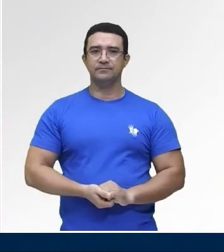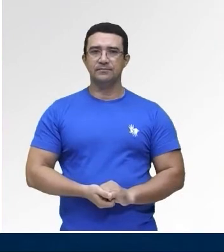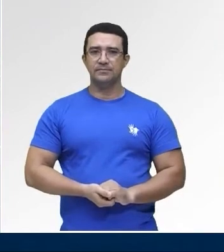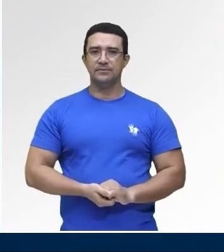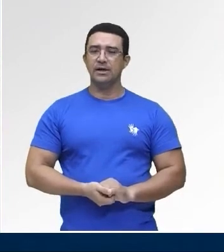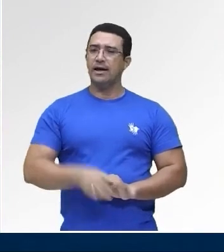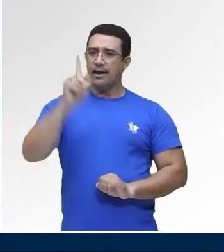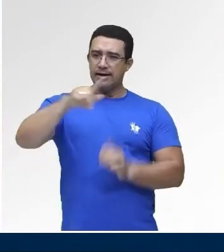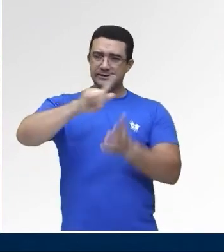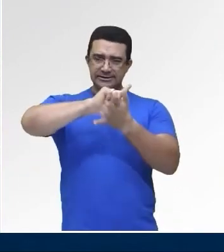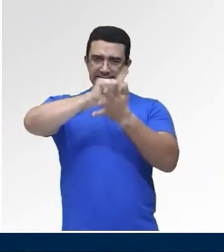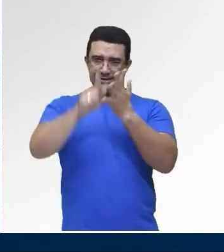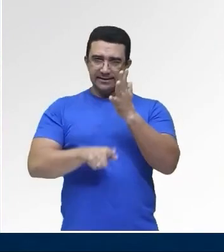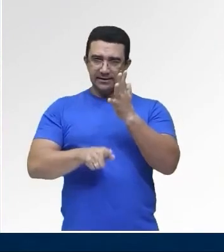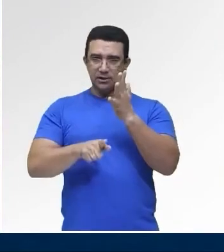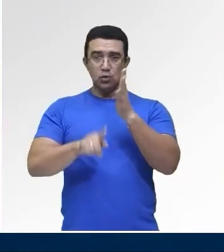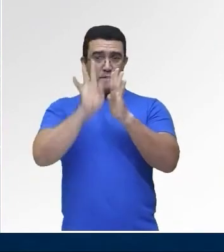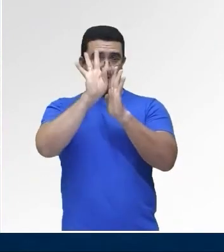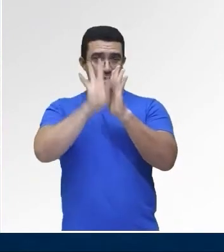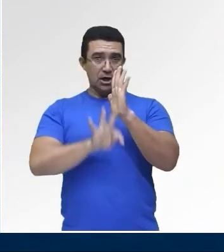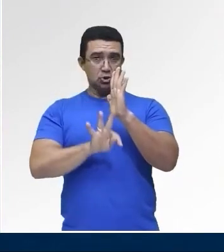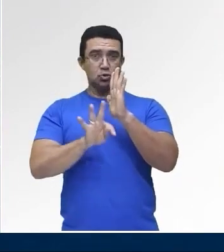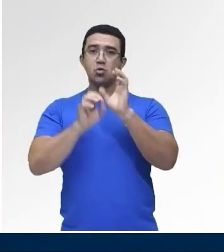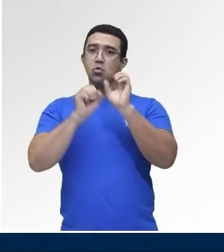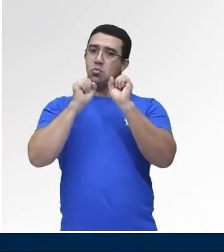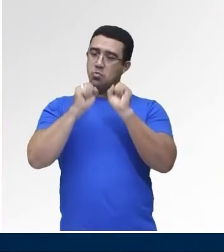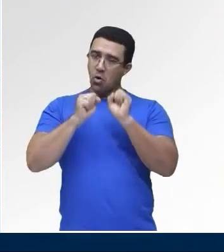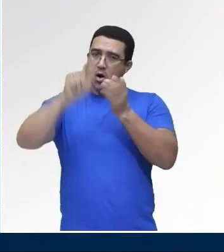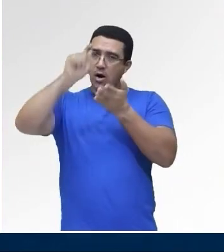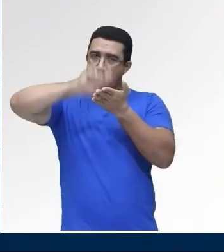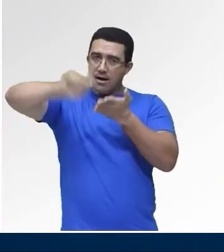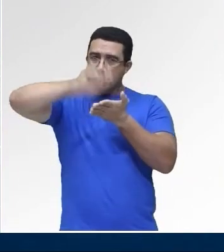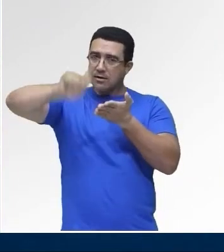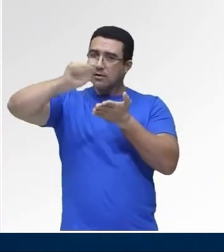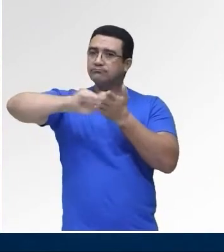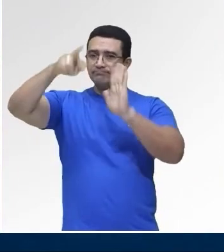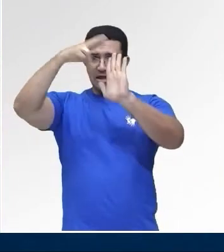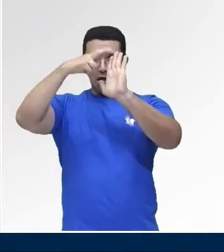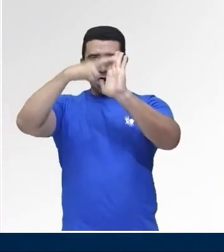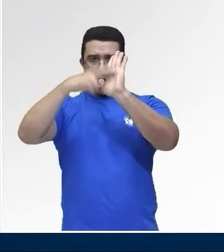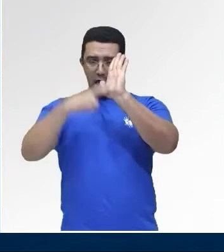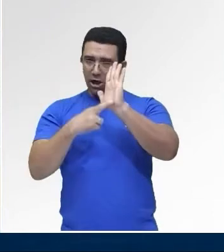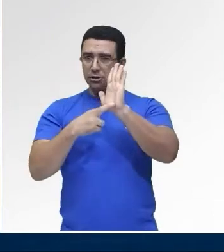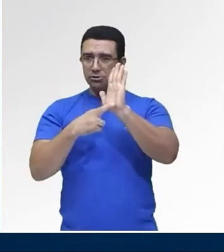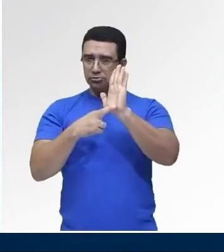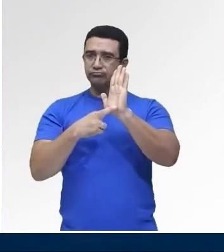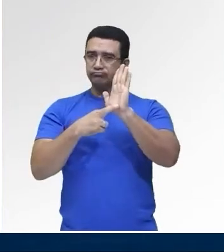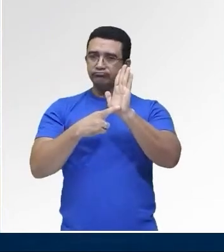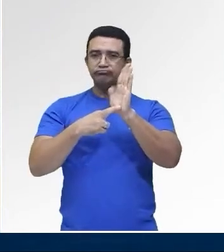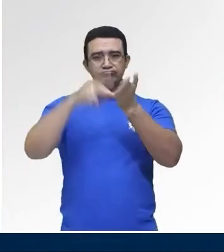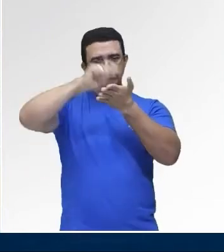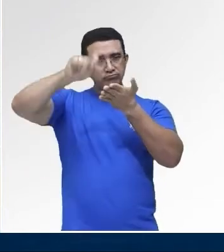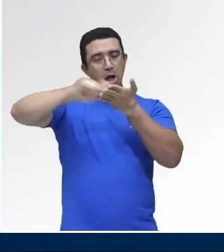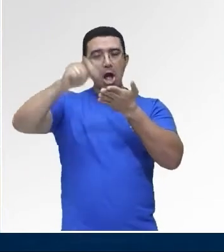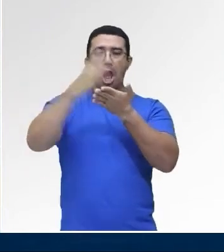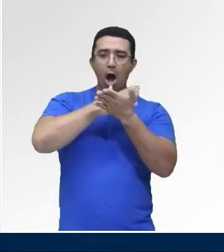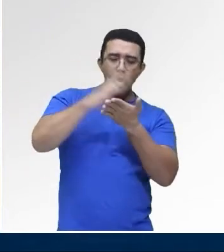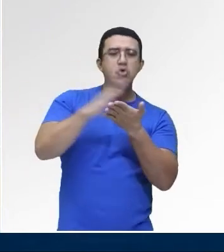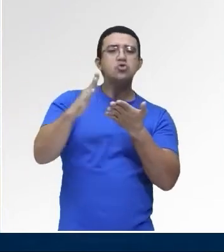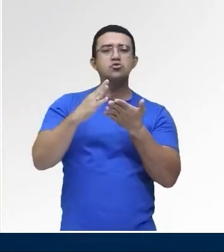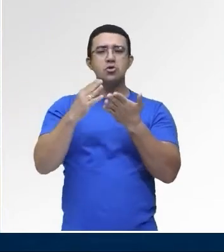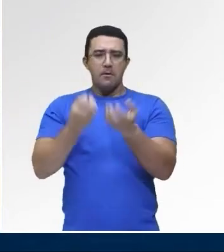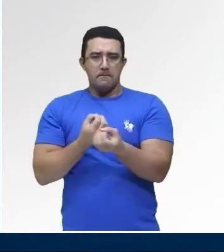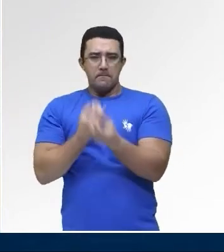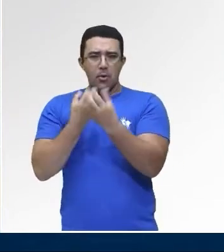um gênero textual que pode ser escrito conforme rígidas normas, né? Então, tem poemas que vai seguir